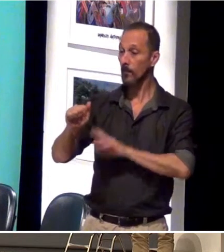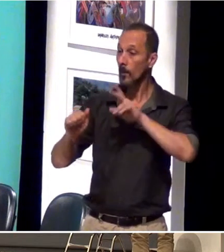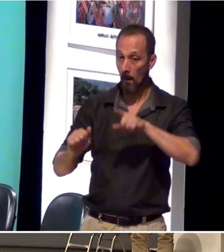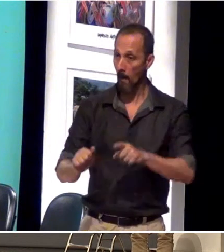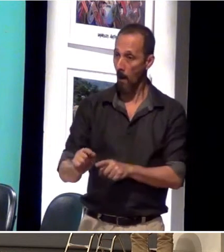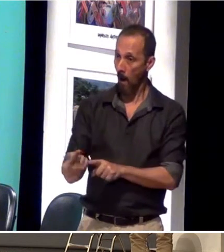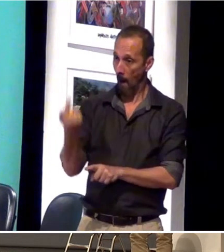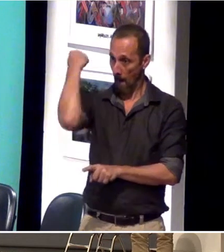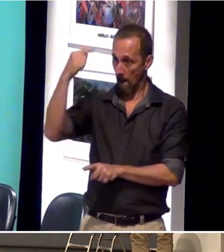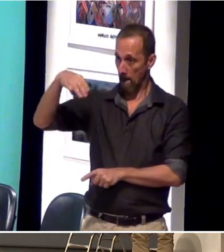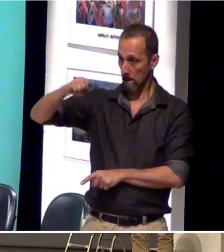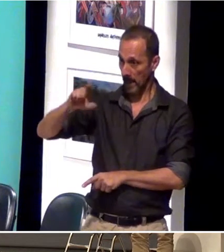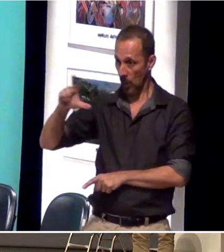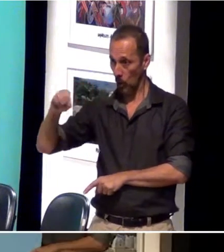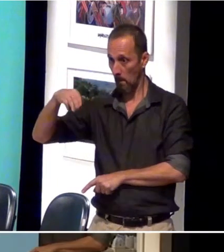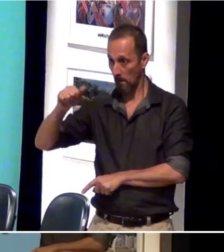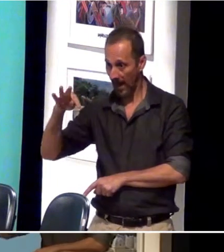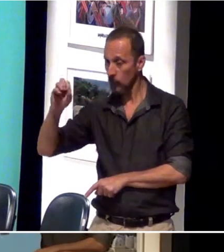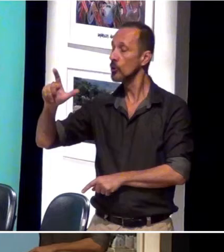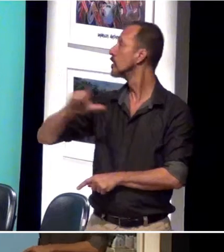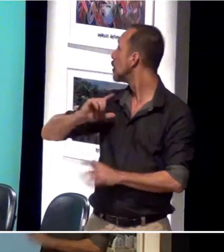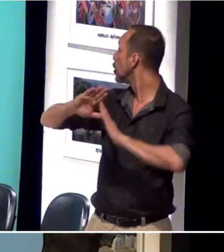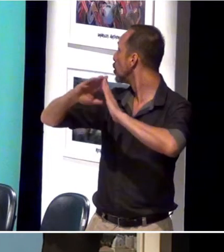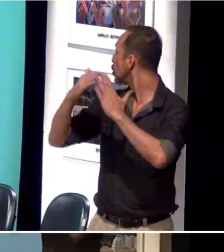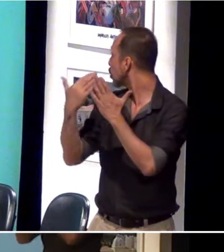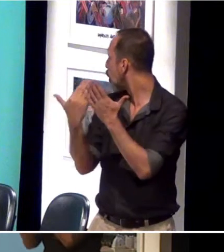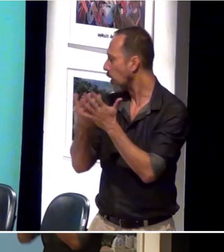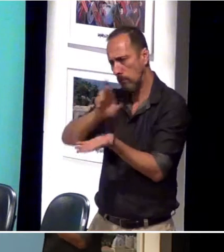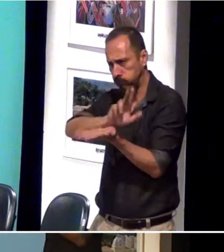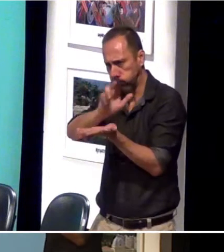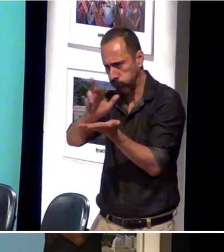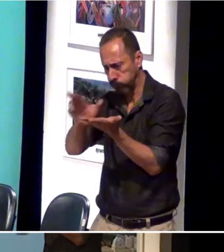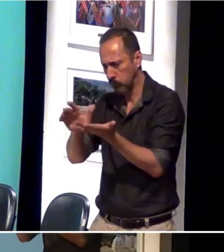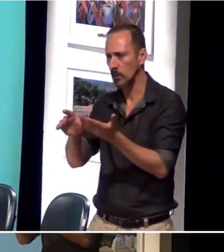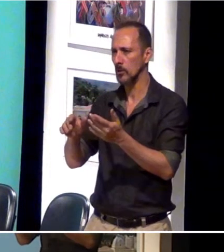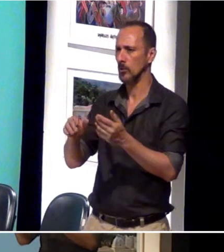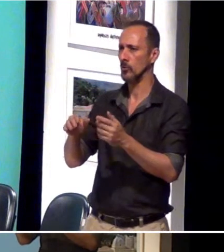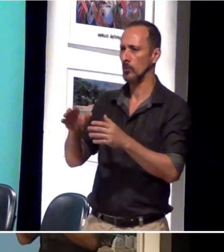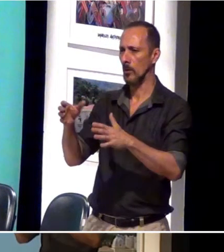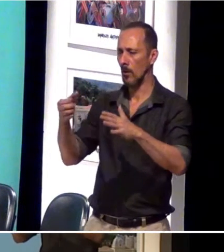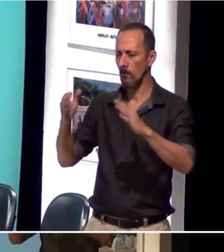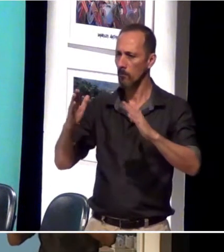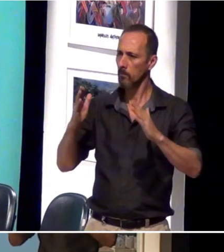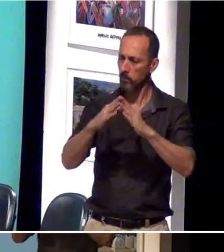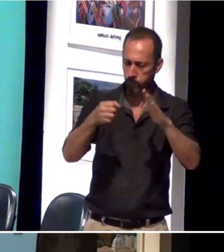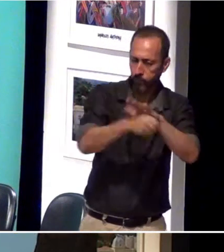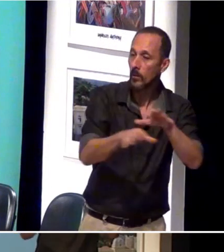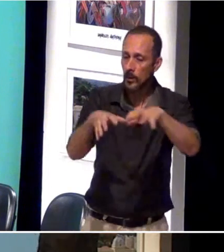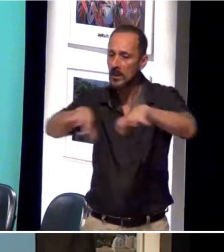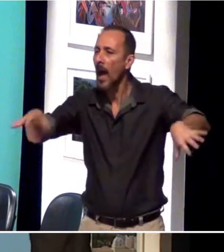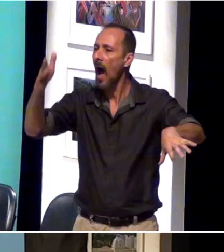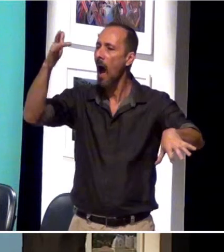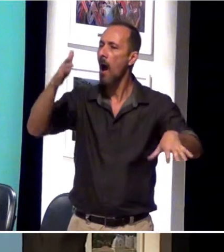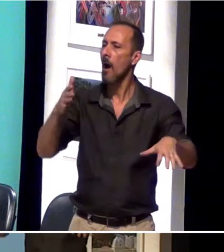entre abrigo, escola de preservação, escola de reforma, que, em tese, separaria as crianças órfãs